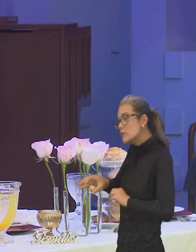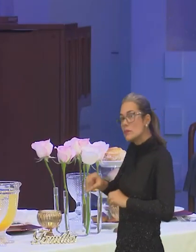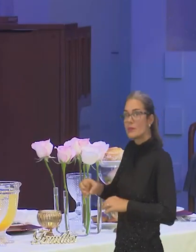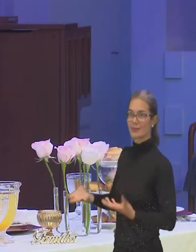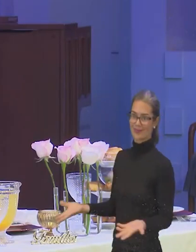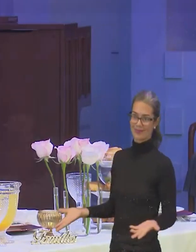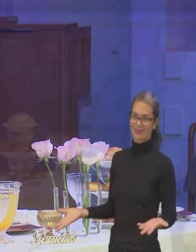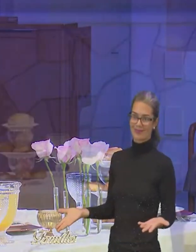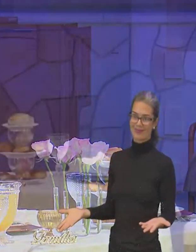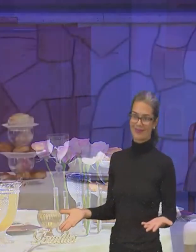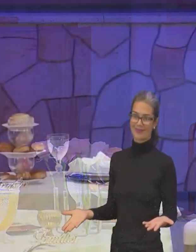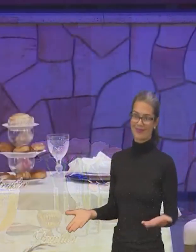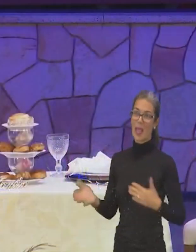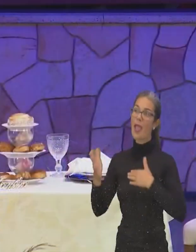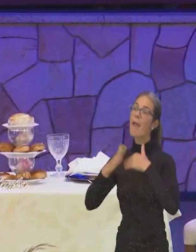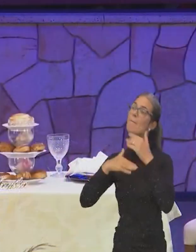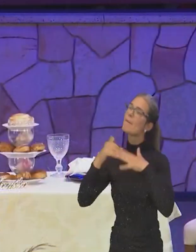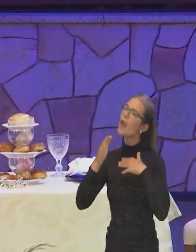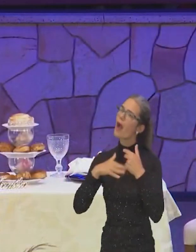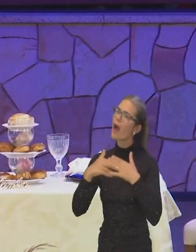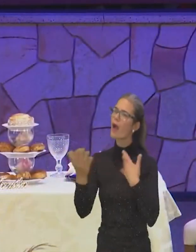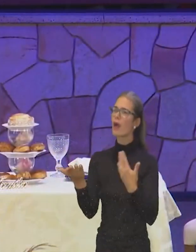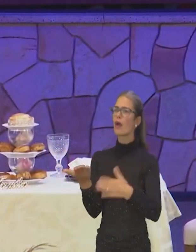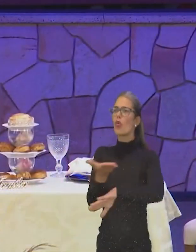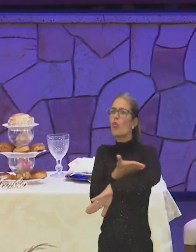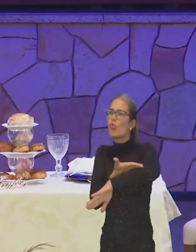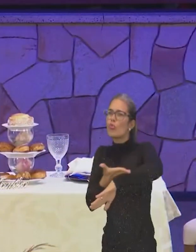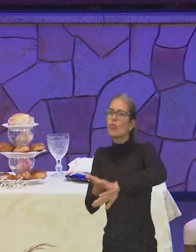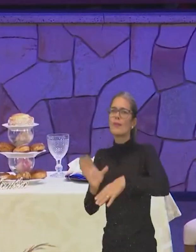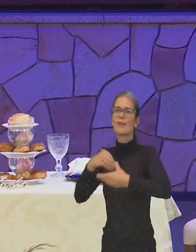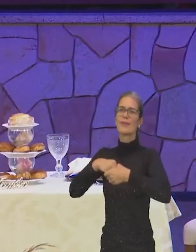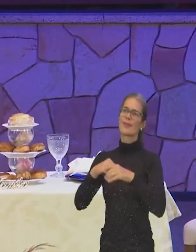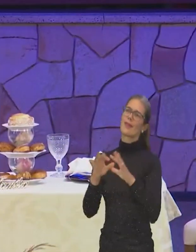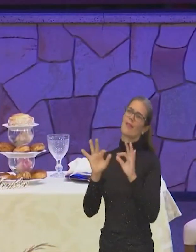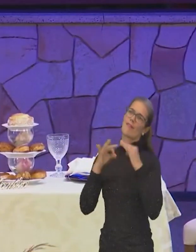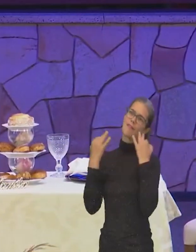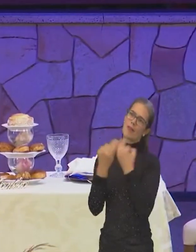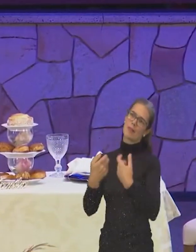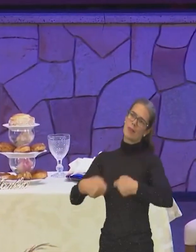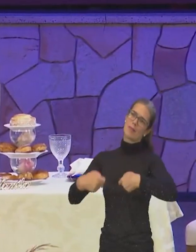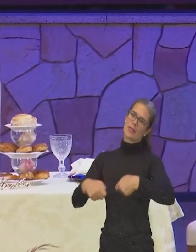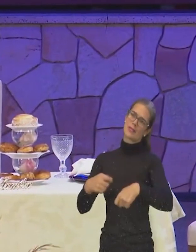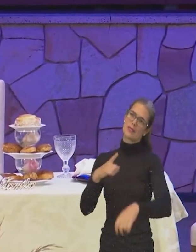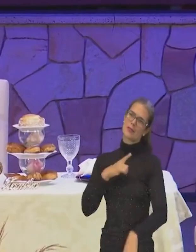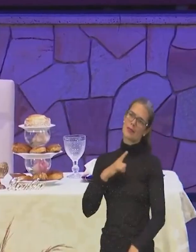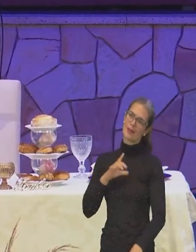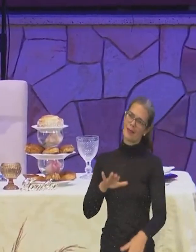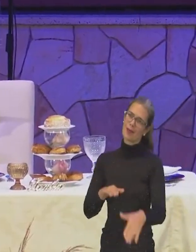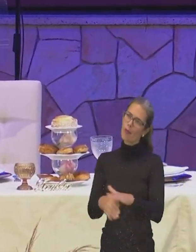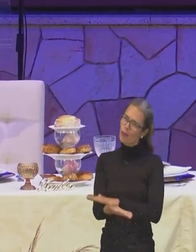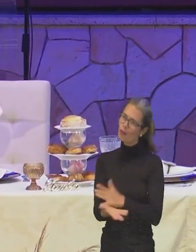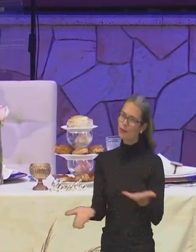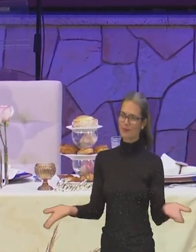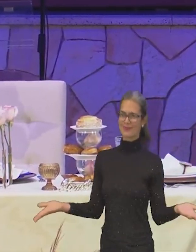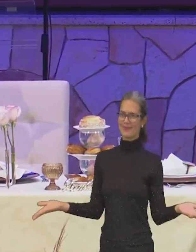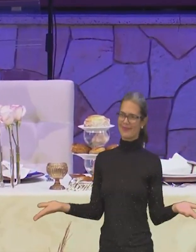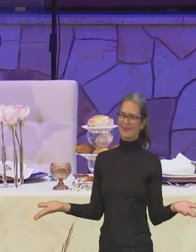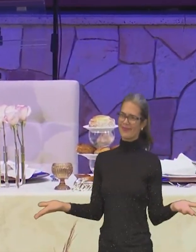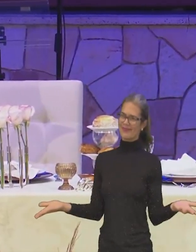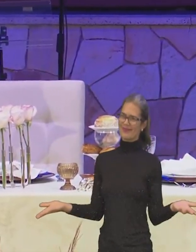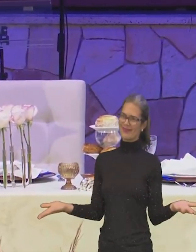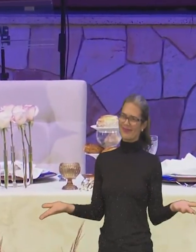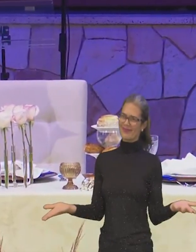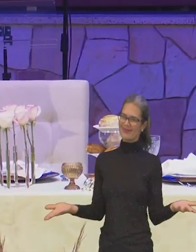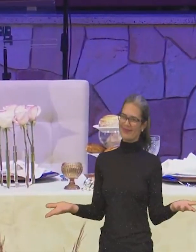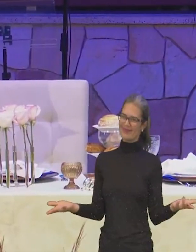São práticas, costumes, que nós precisamos retornar dentro